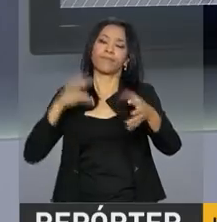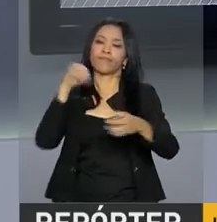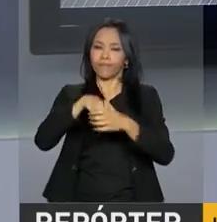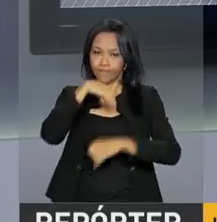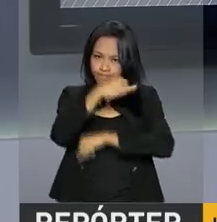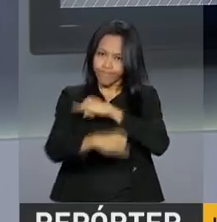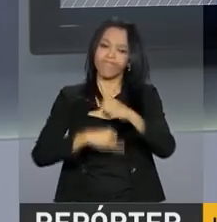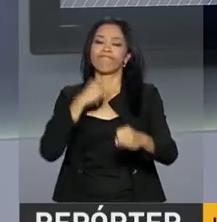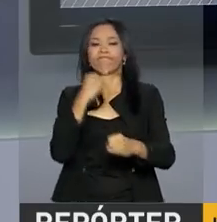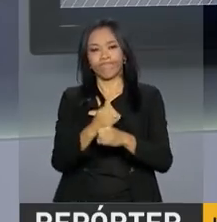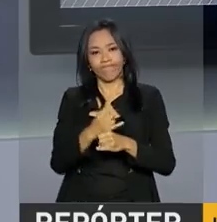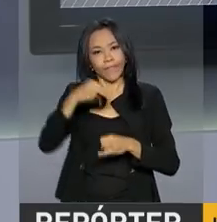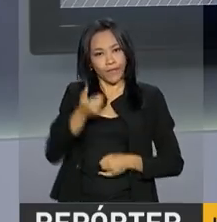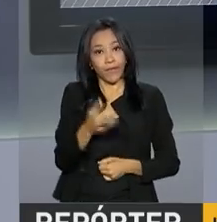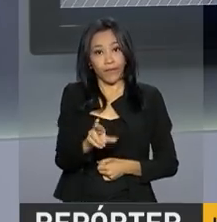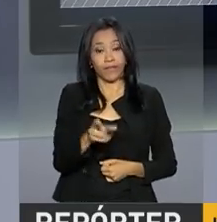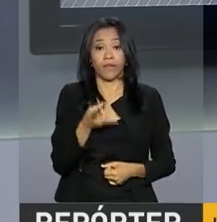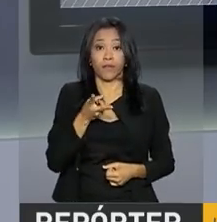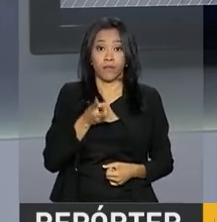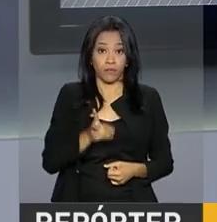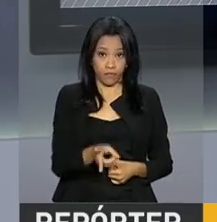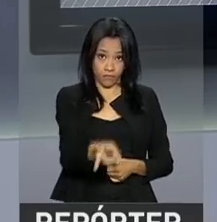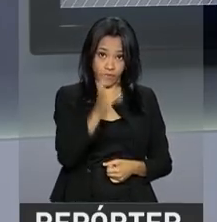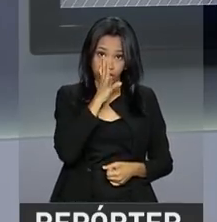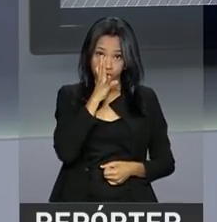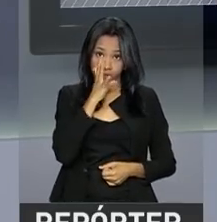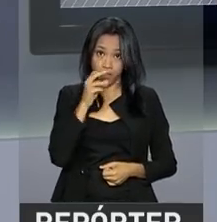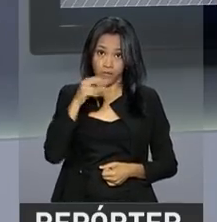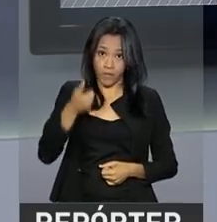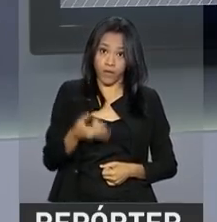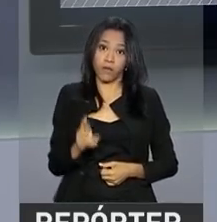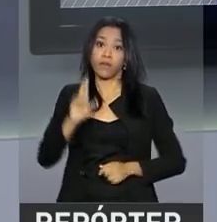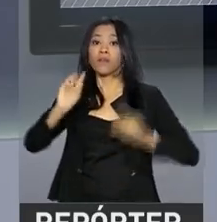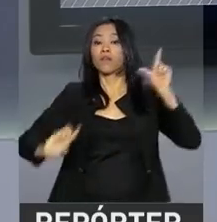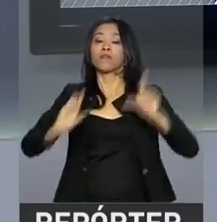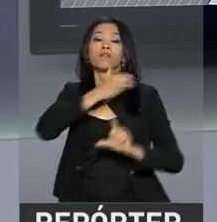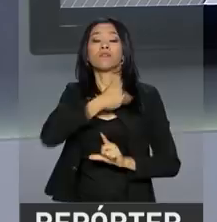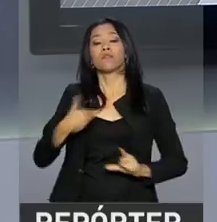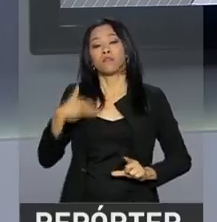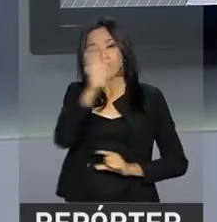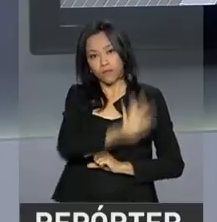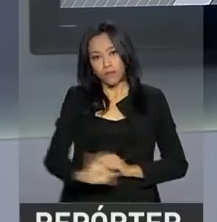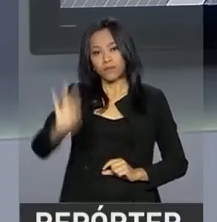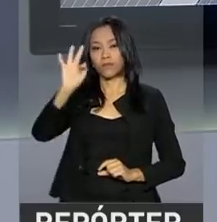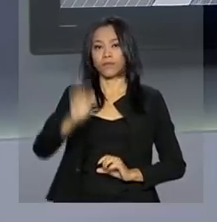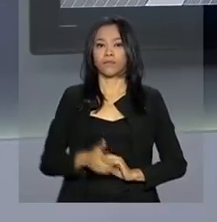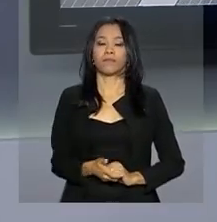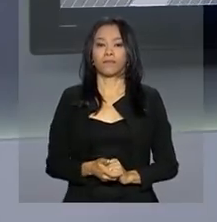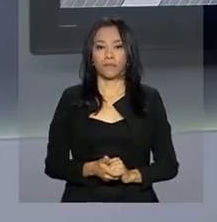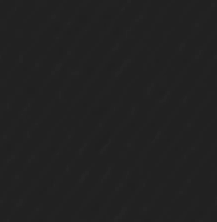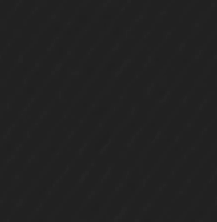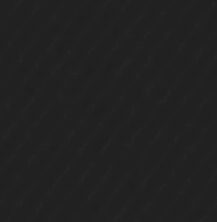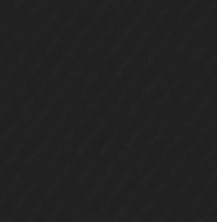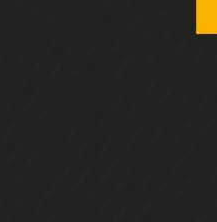também está na página da NBR na internet. Continue com a gente na NBR, a TV do Governo Federal.